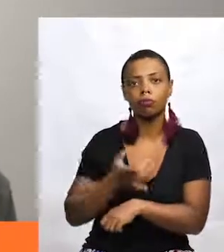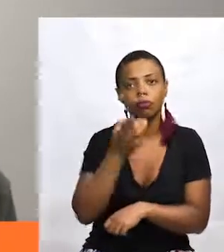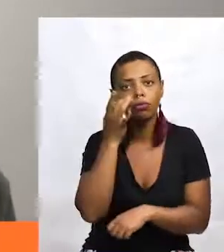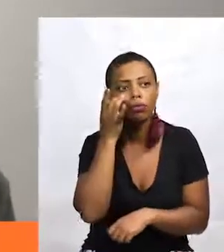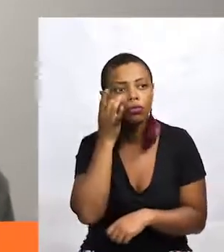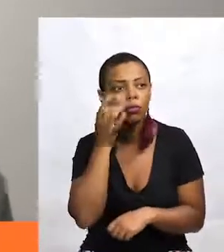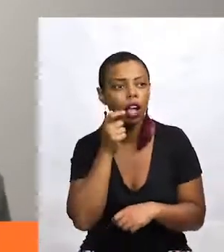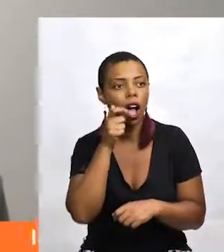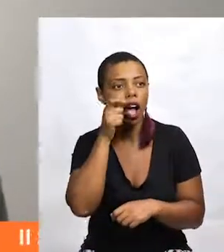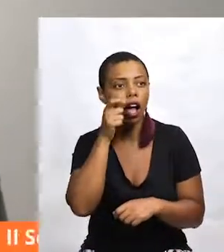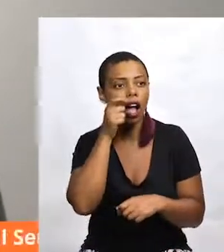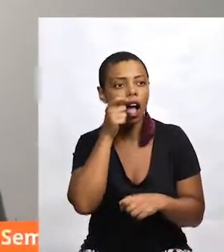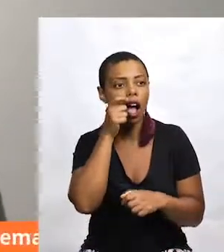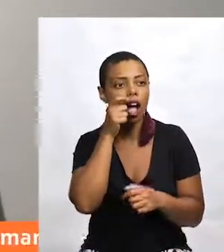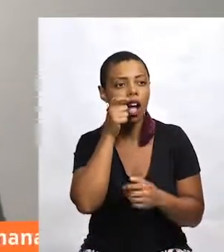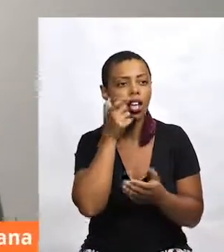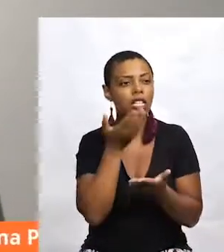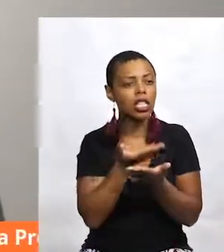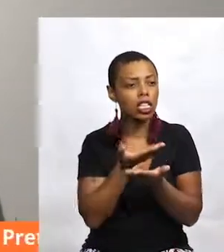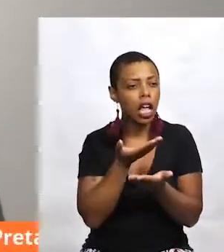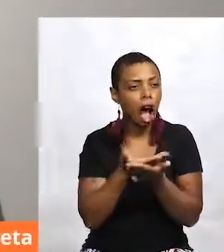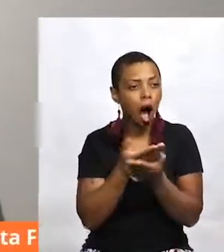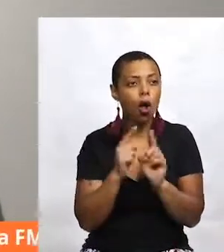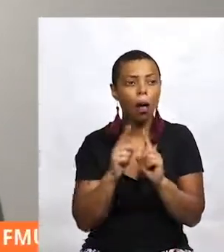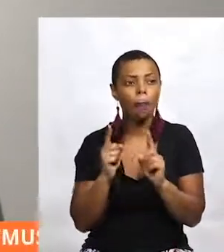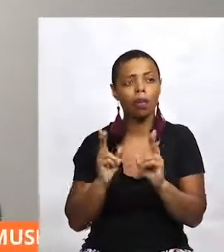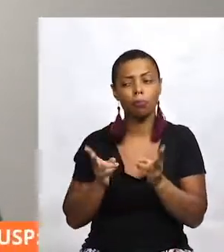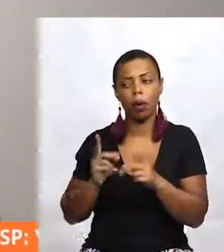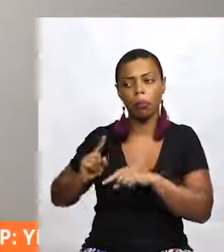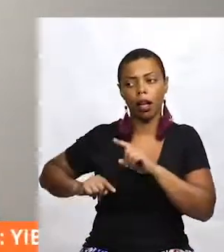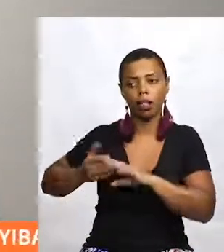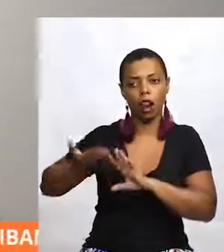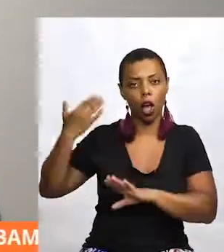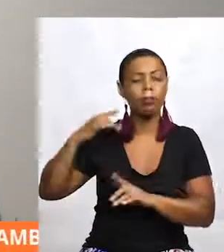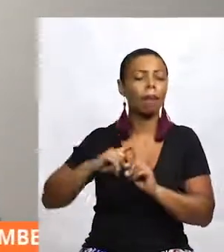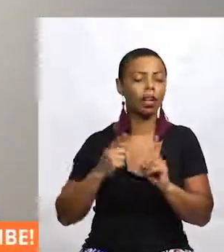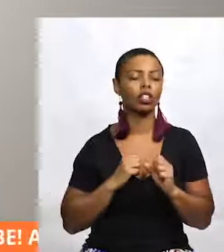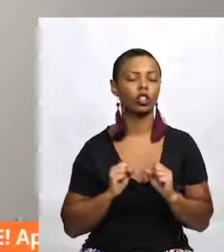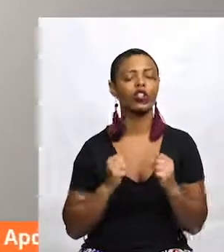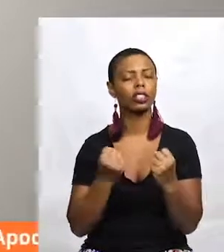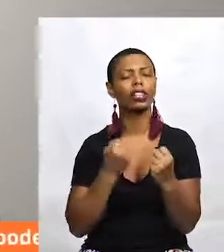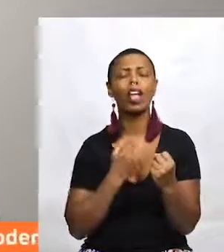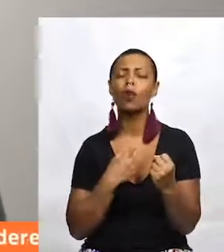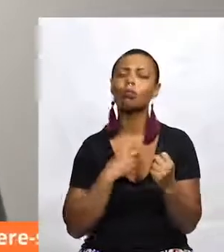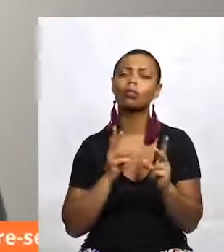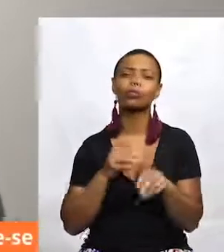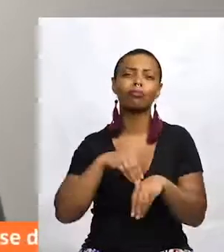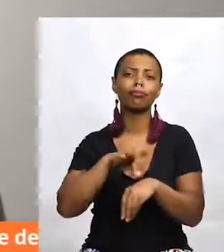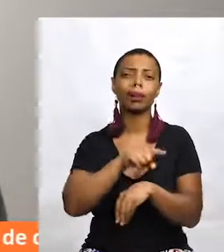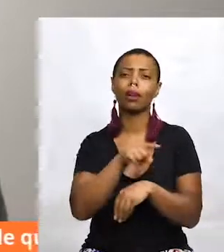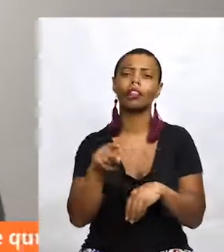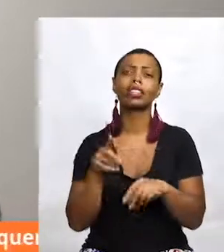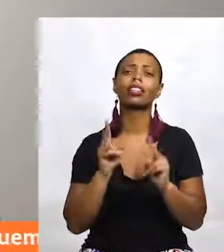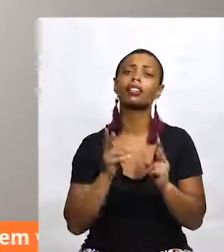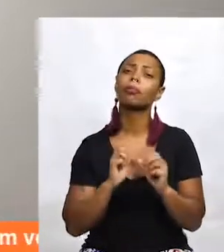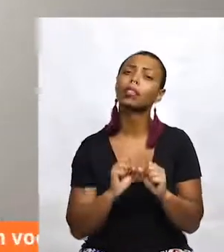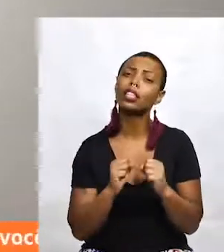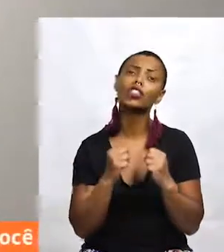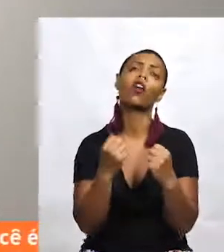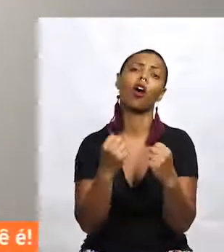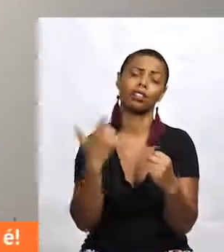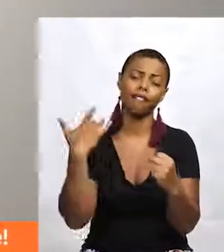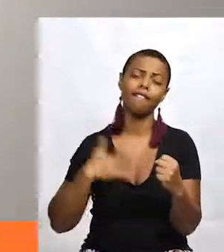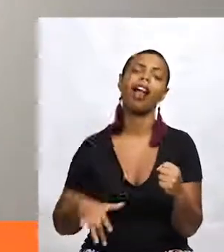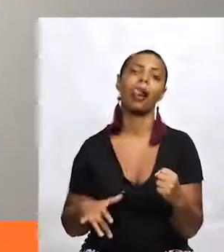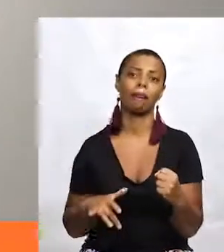levar o mesmo material, mas era muito dedicado. Eu acho que uma mensagem que eu deixo para vocês assim, que toda dedicação vale muito a pena, né? A gente